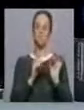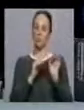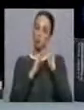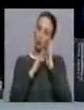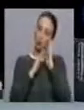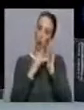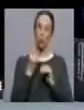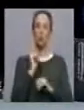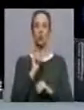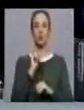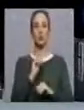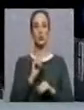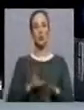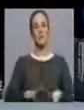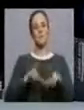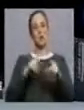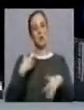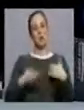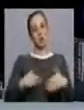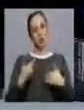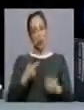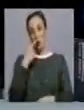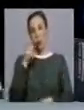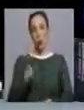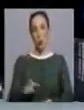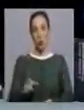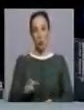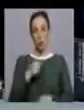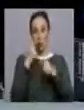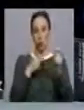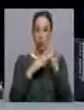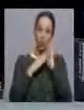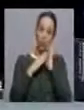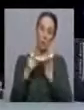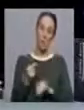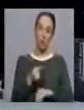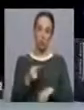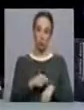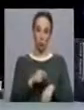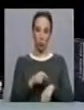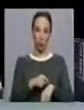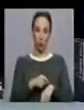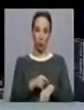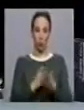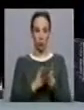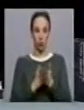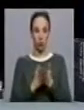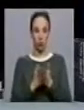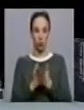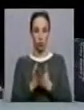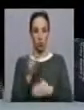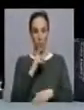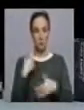restauração da energia do indivíduo e pessoas que dormem menos consecutivamente uma forma cumulativa